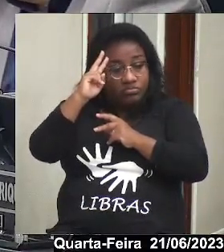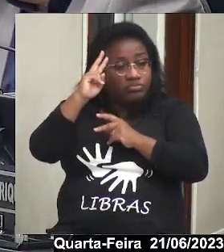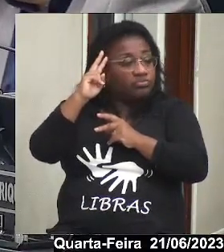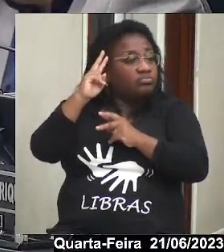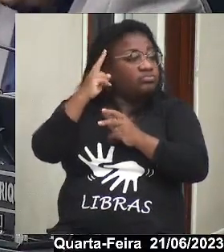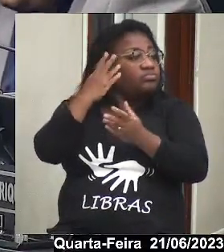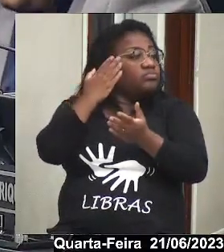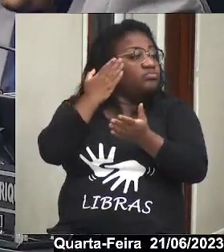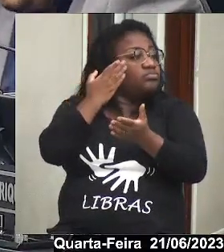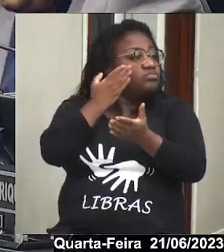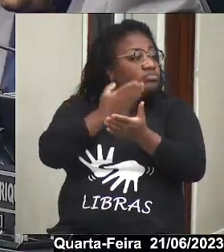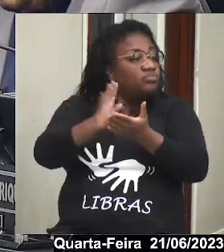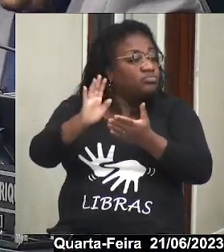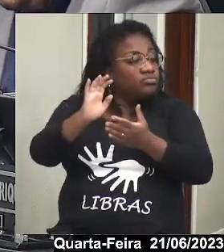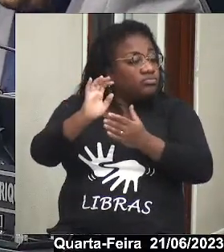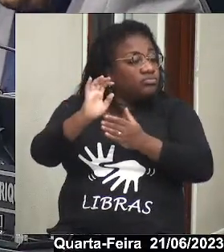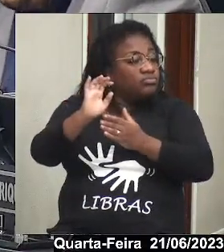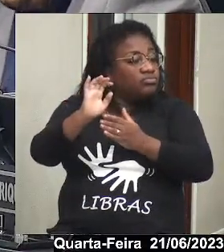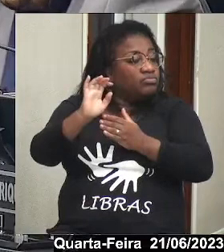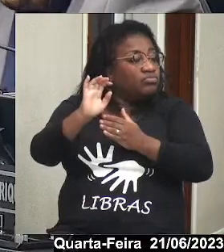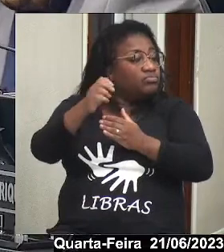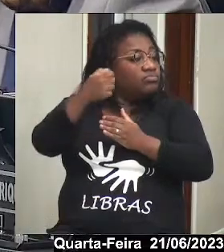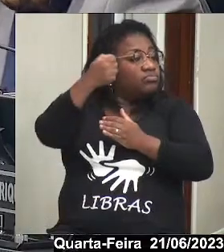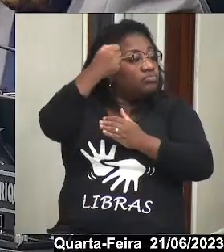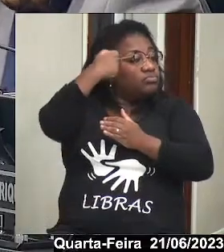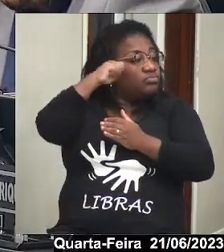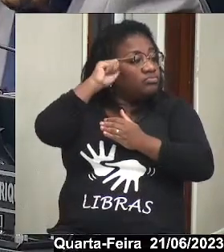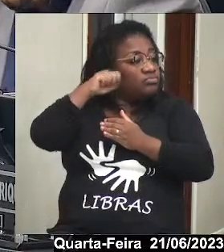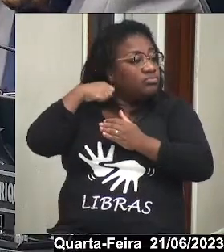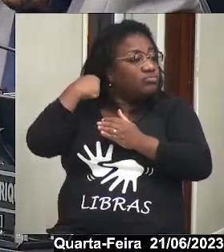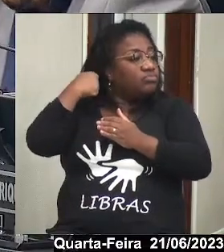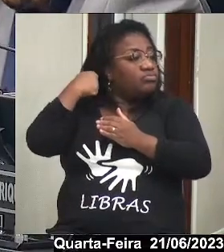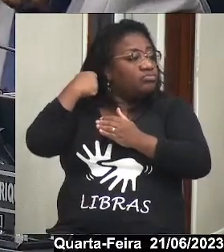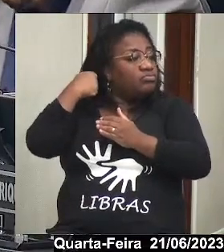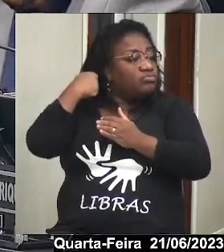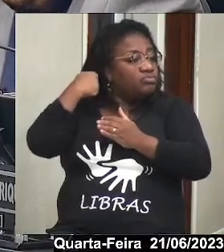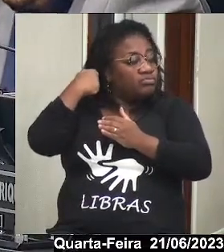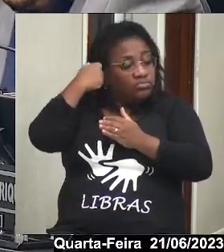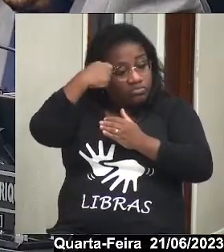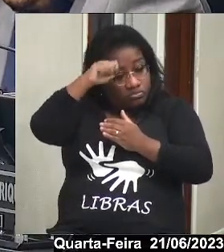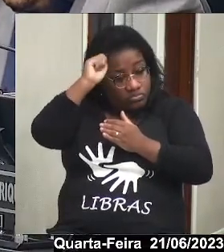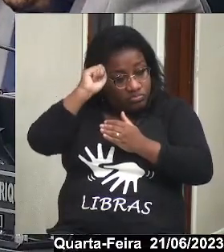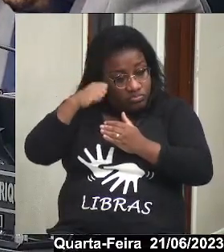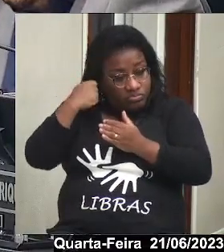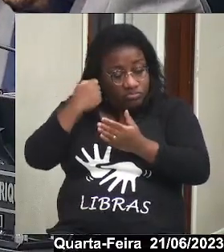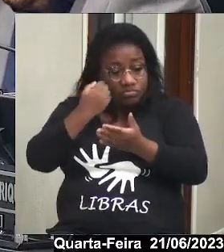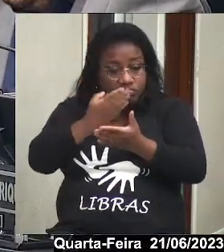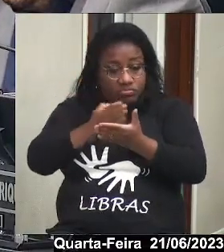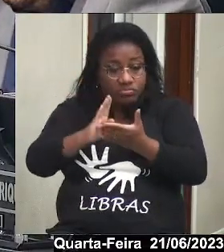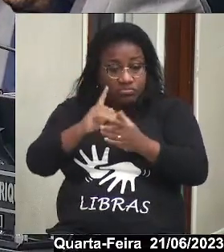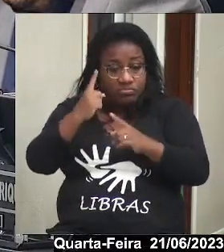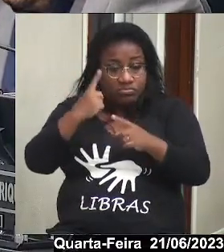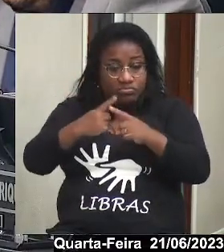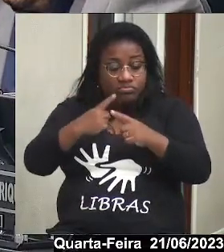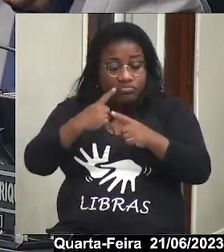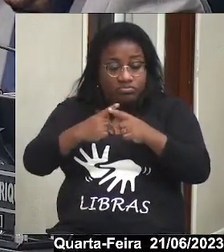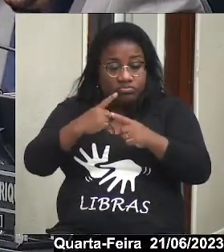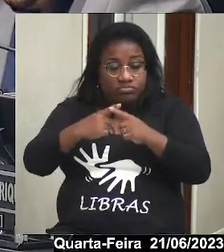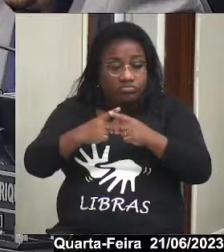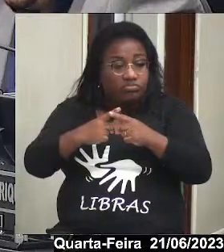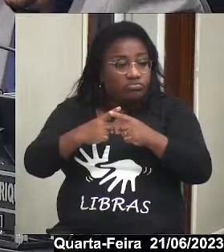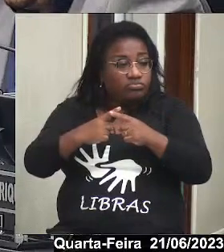minha assinatura, da nossa vereadora Aline, e retirada a assinatura do nosso amigo Adalto também.